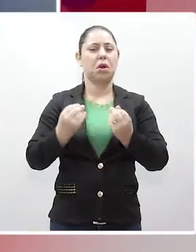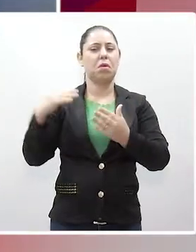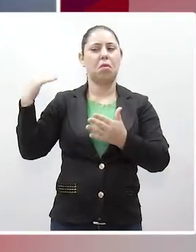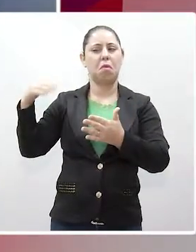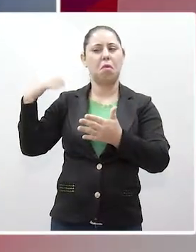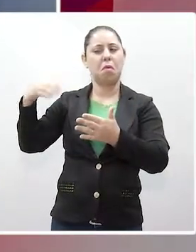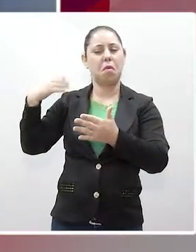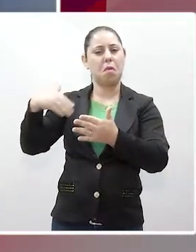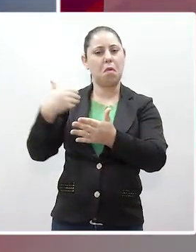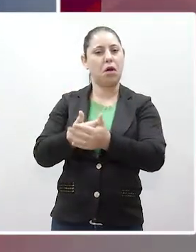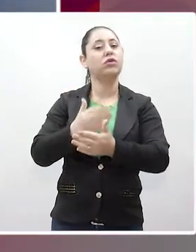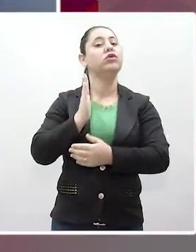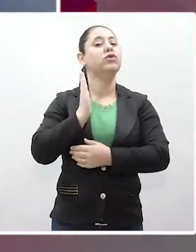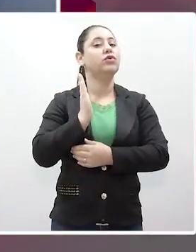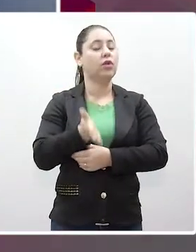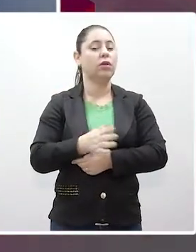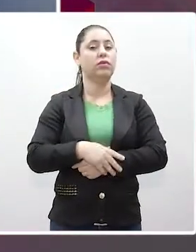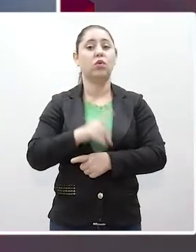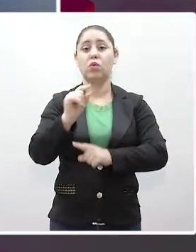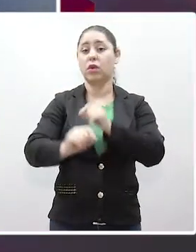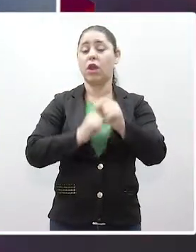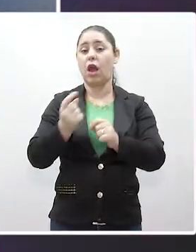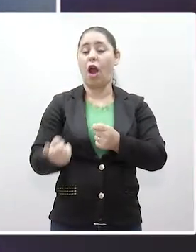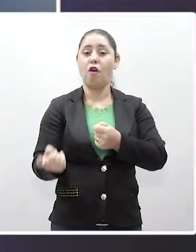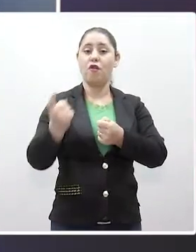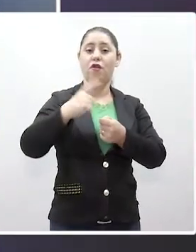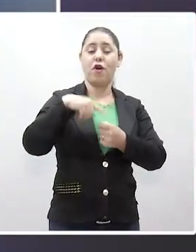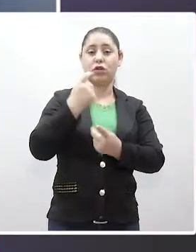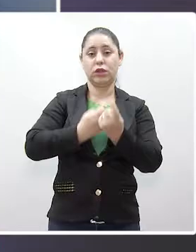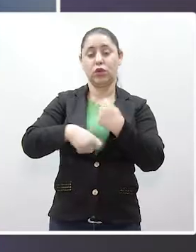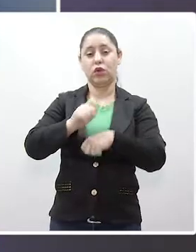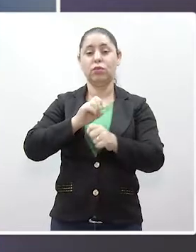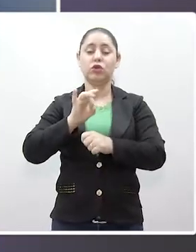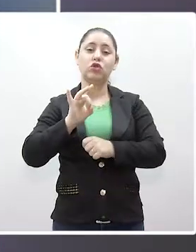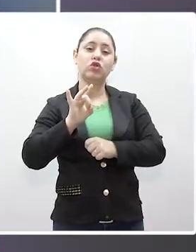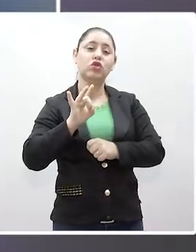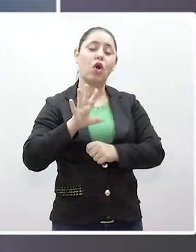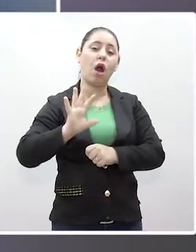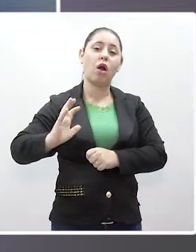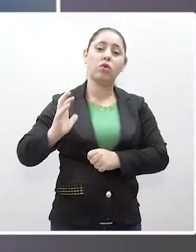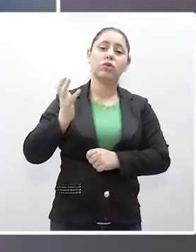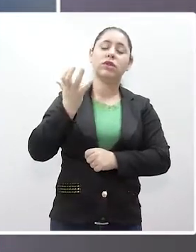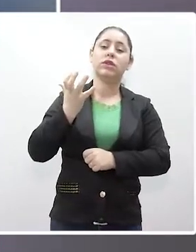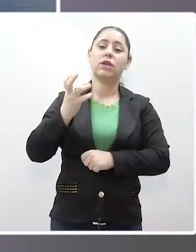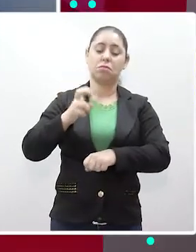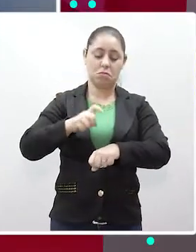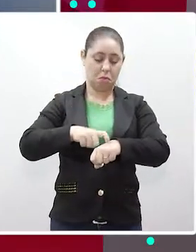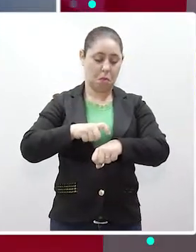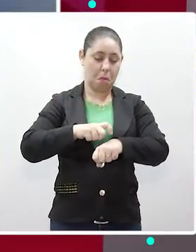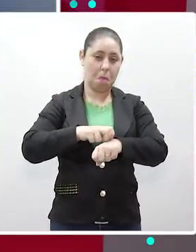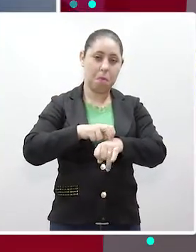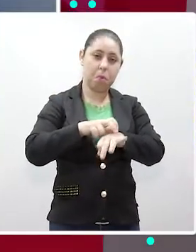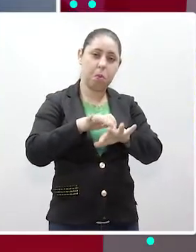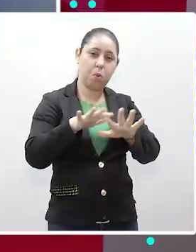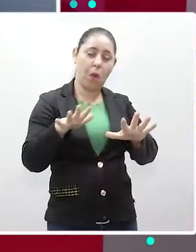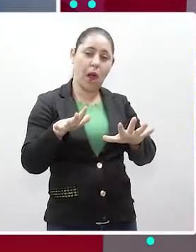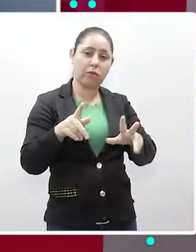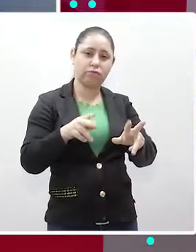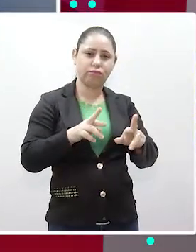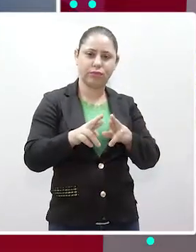tempo, bastante tempo, na verdade, que a recuperação econômica sustentada só ocorreria com o controle da pandemia.